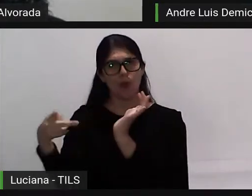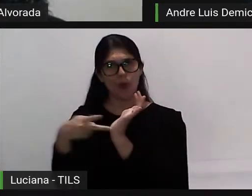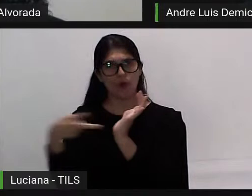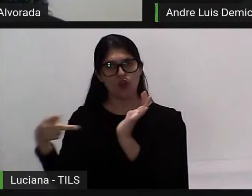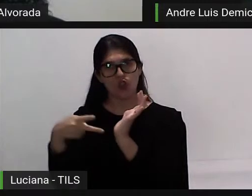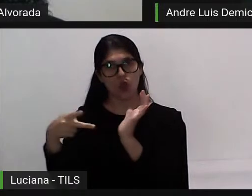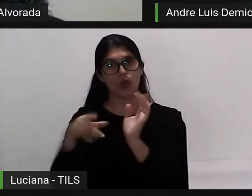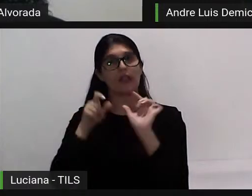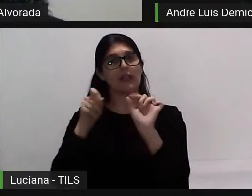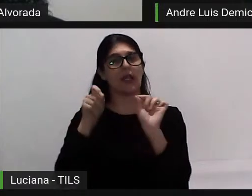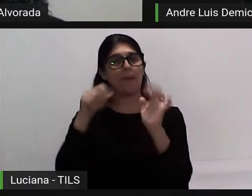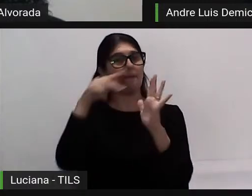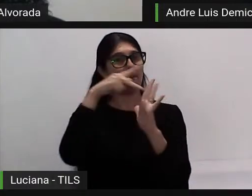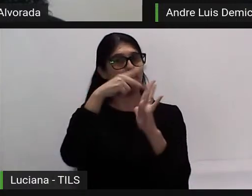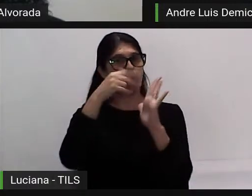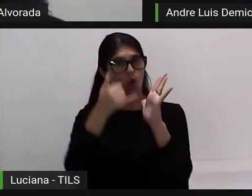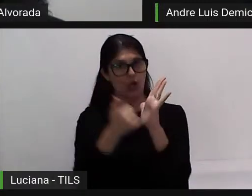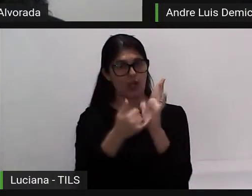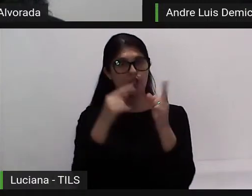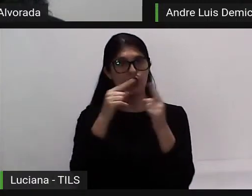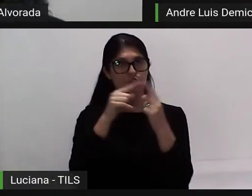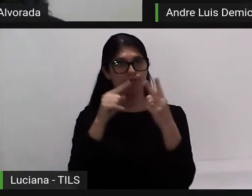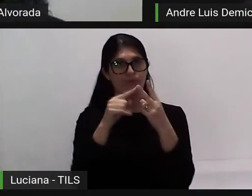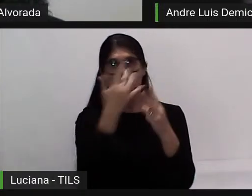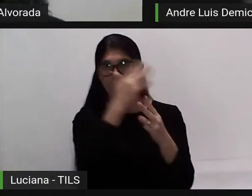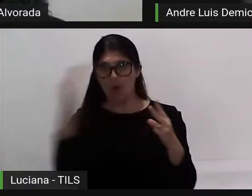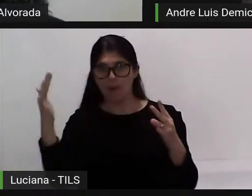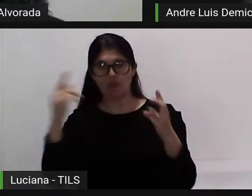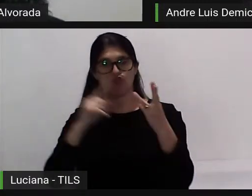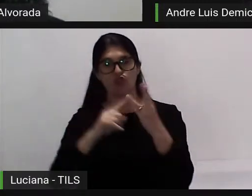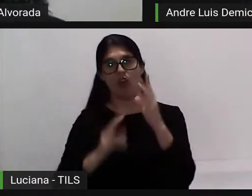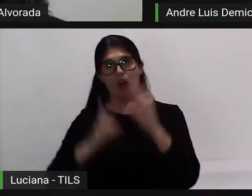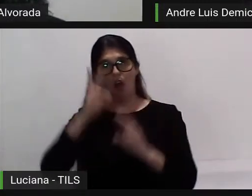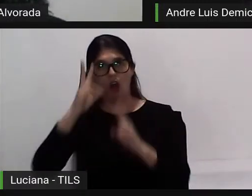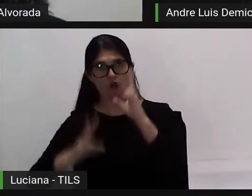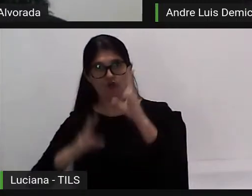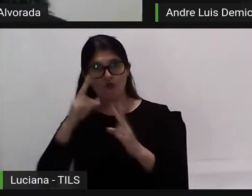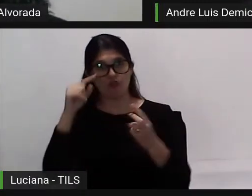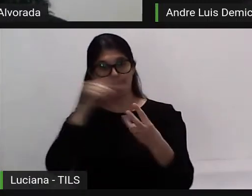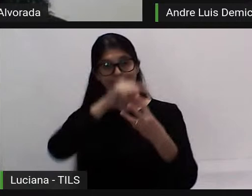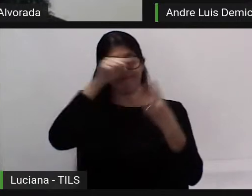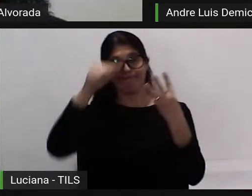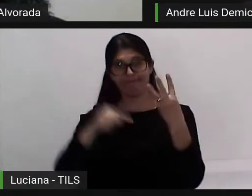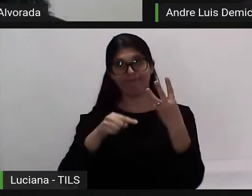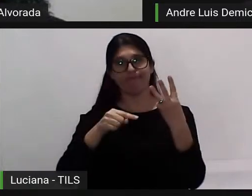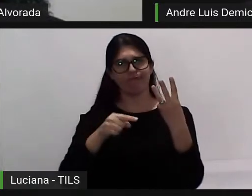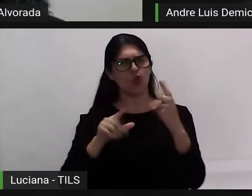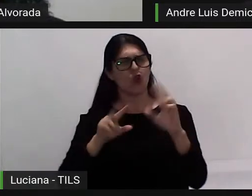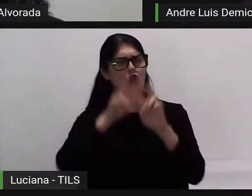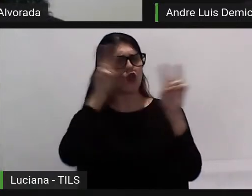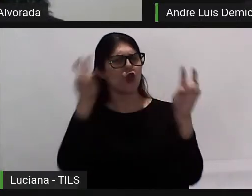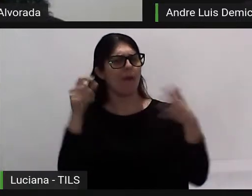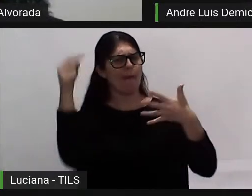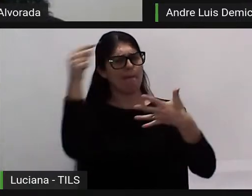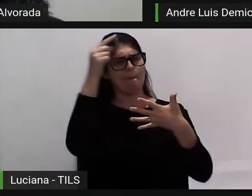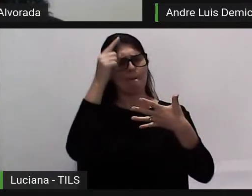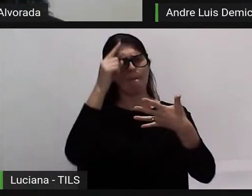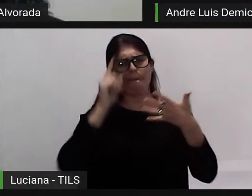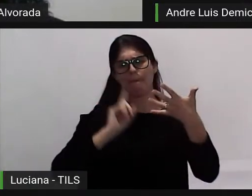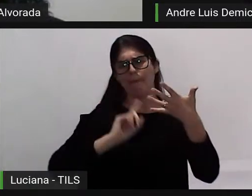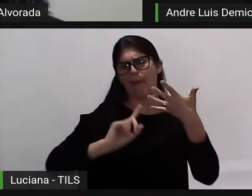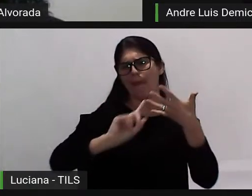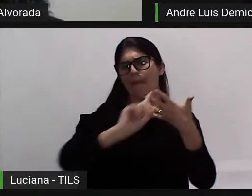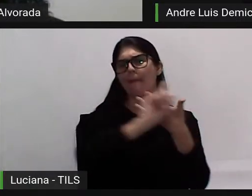PROEJA, meio ambiente e audiovisual, para definir algumas questões quanto a para quem